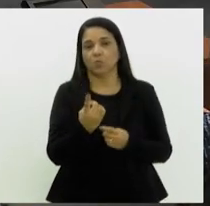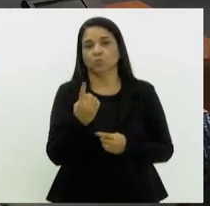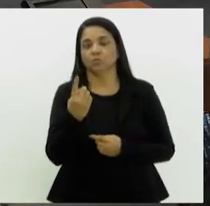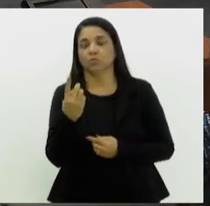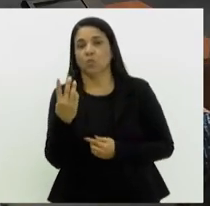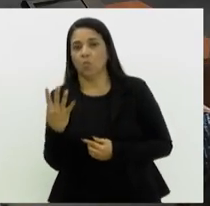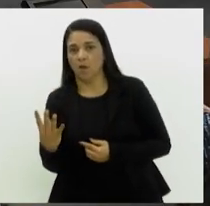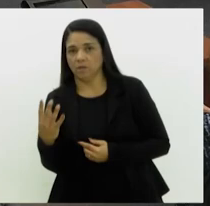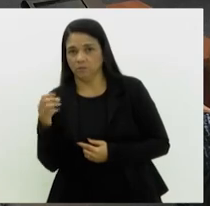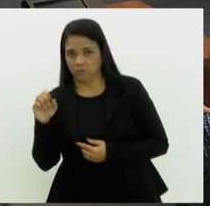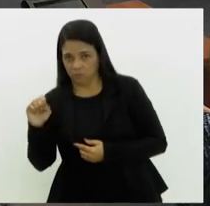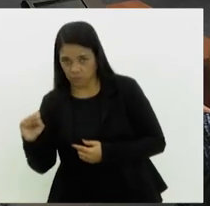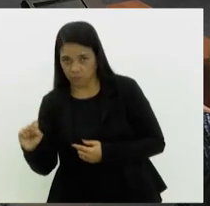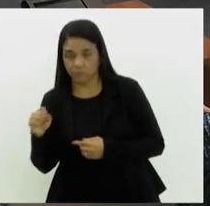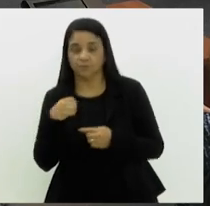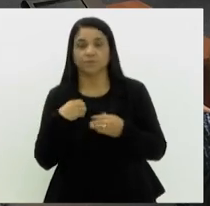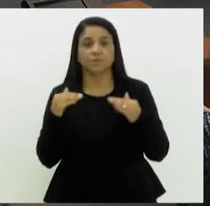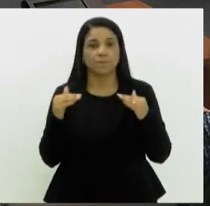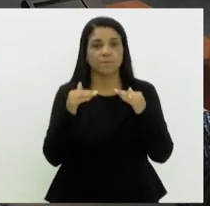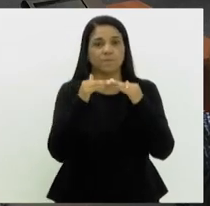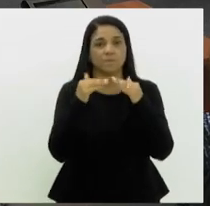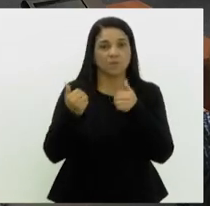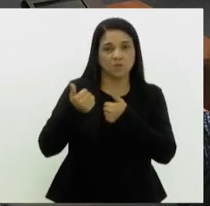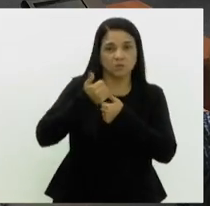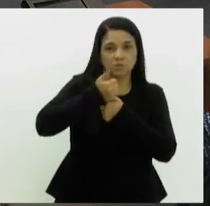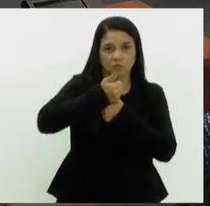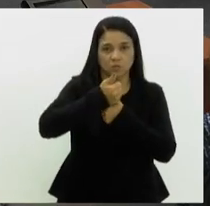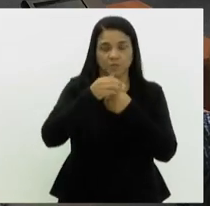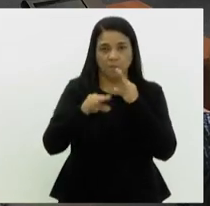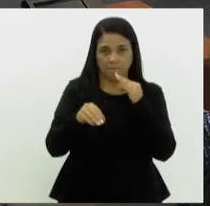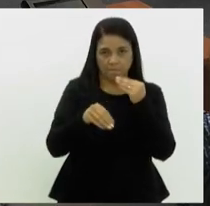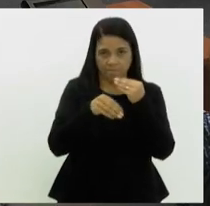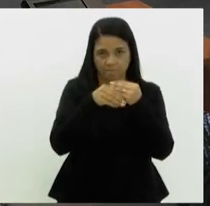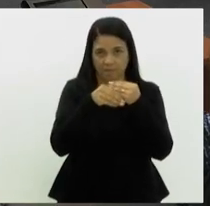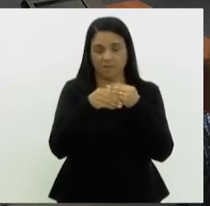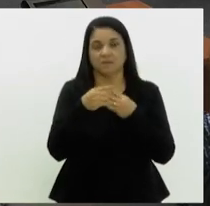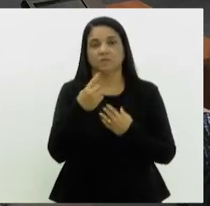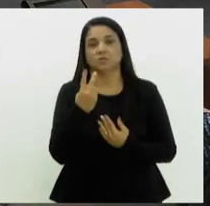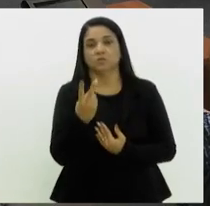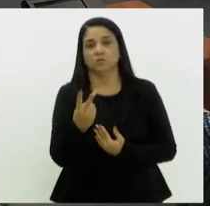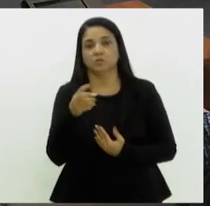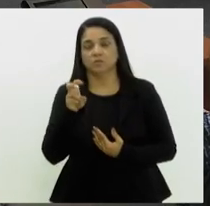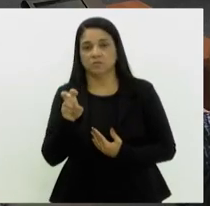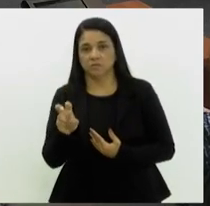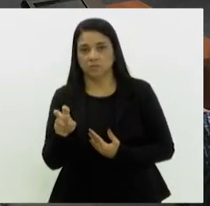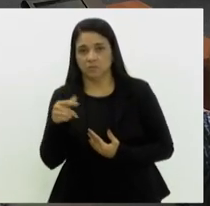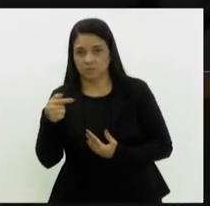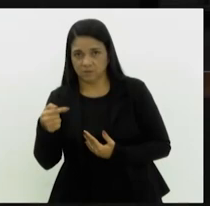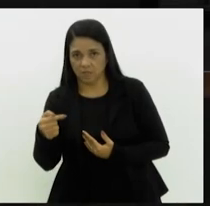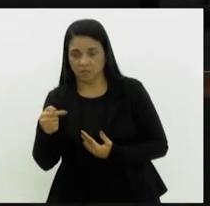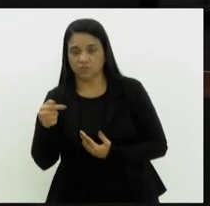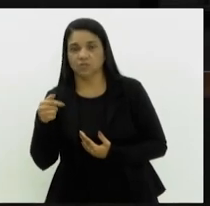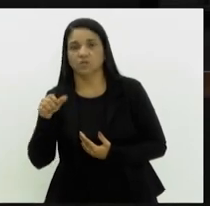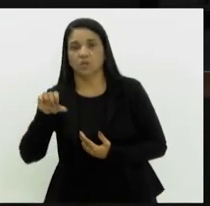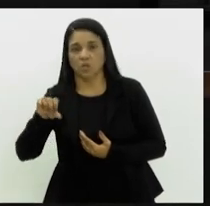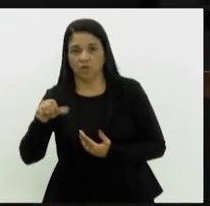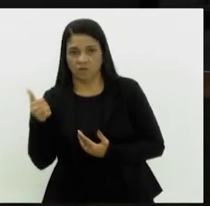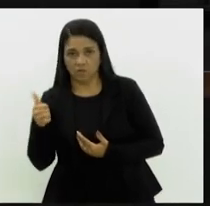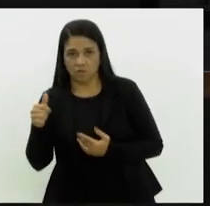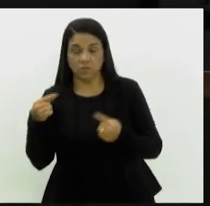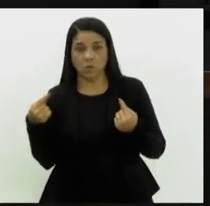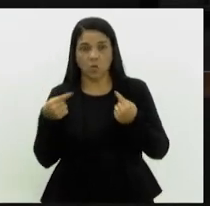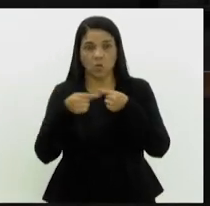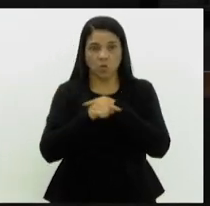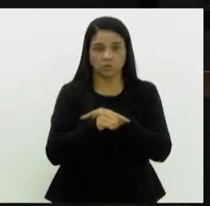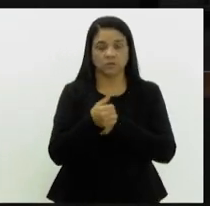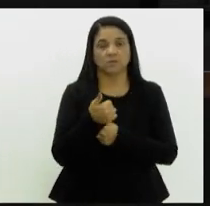4 e 8, favorável com subemenda às emendas 2, 3, 5, 7, 9 e 11, contrário às emendas 10,